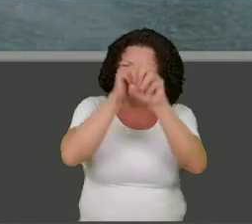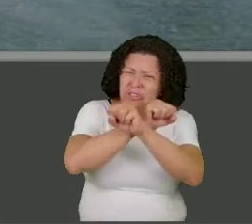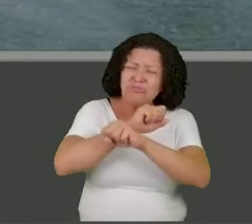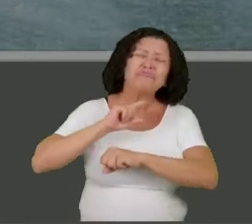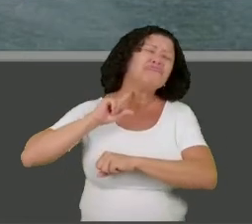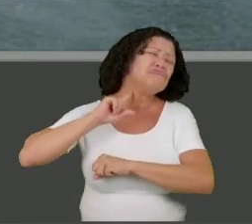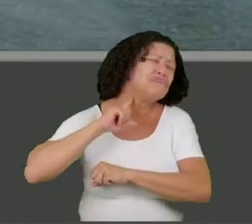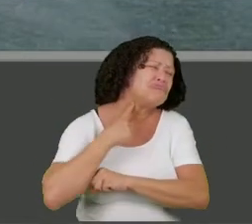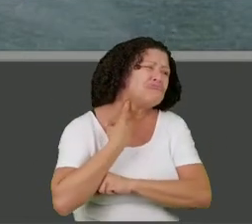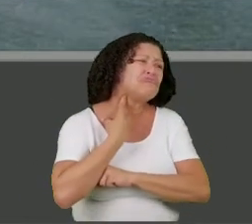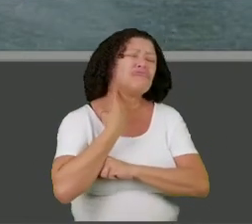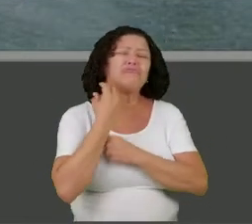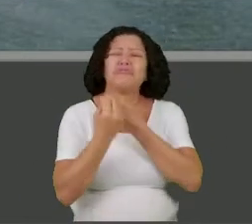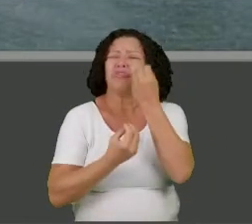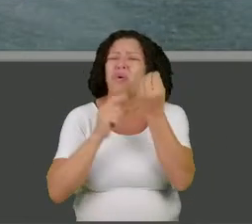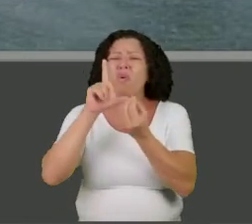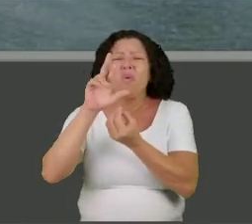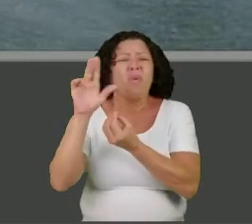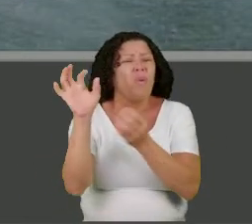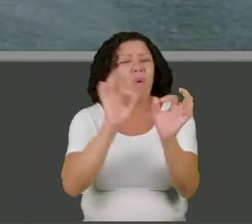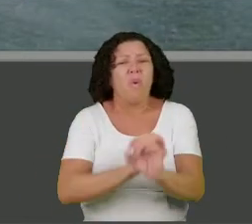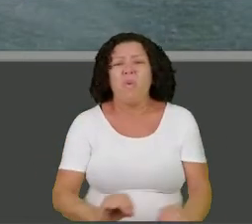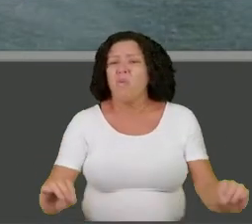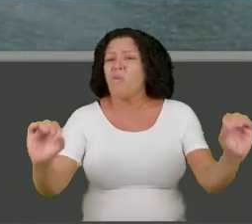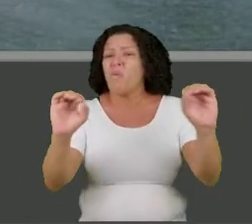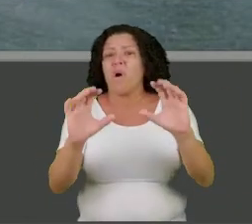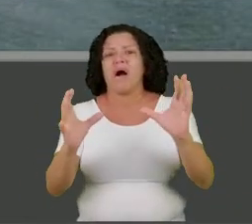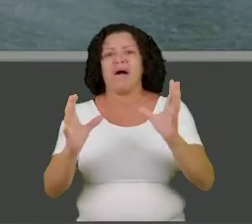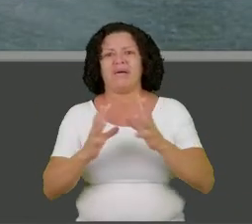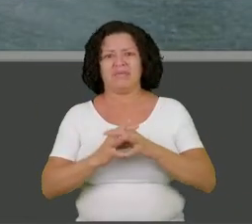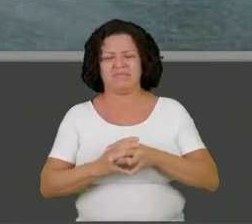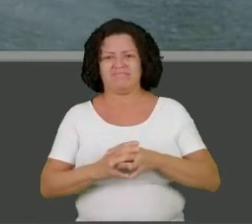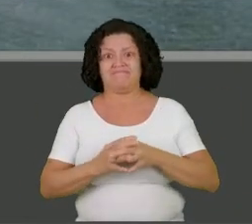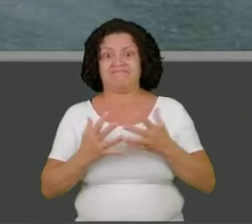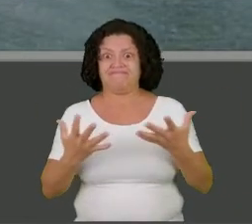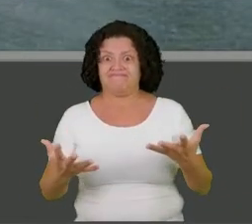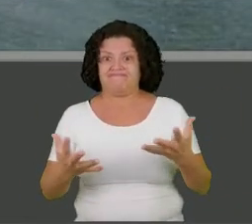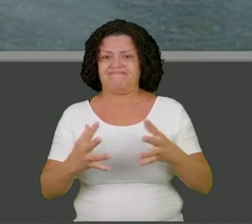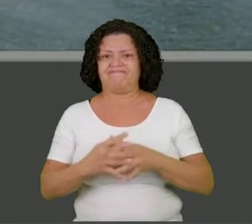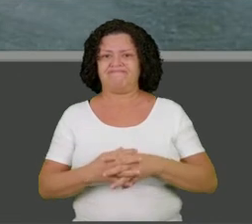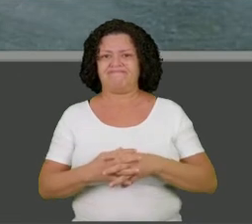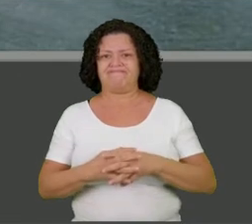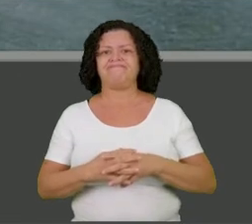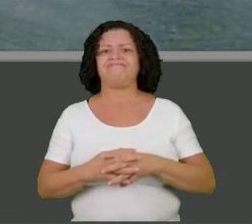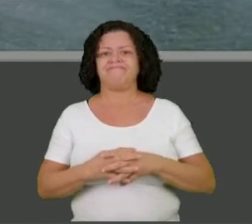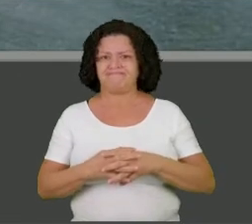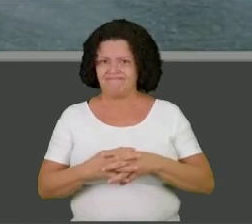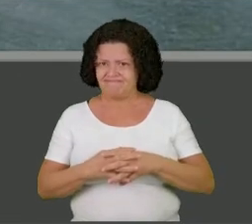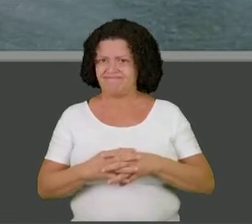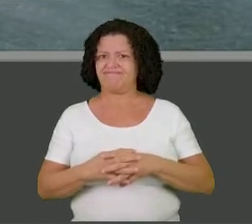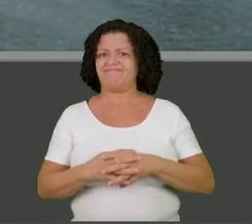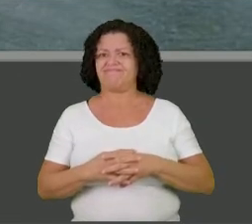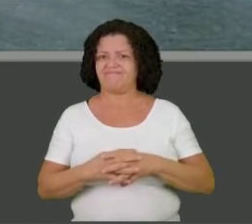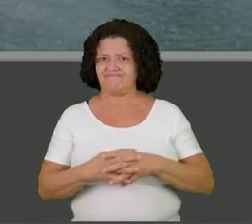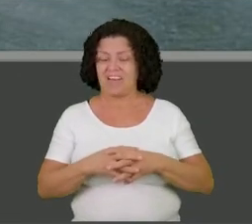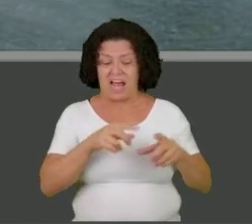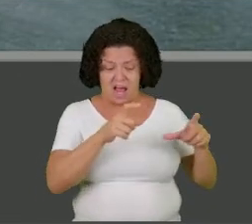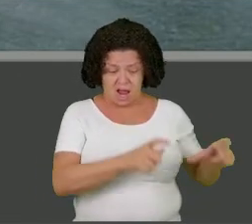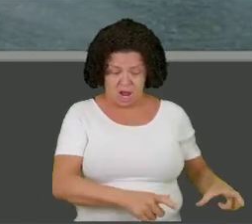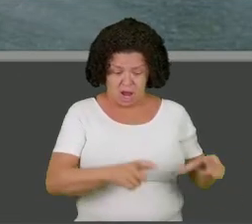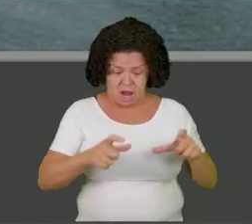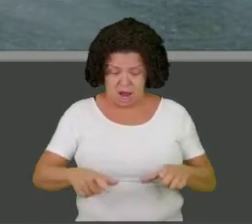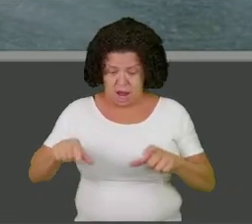esse ambiente sombrio, sujo, sem luz, né? Ali estão